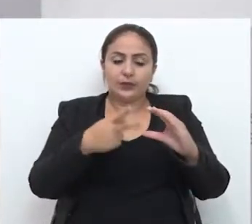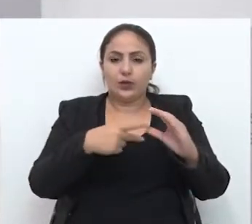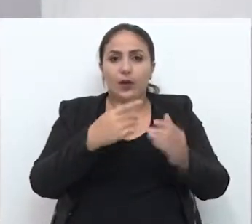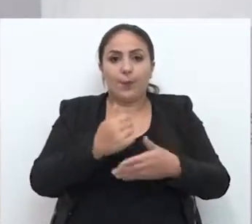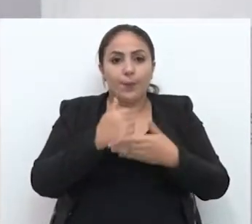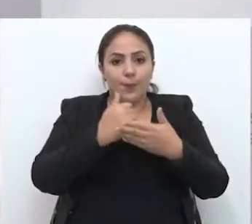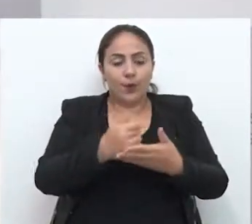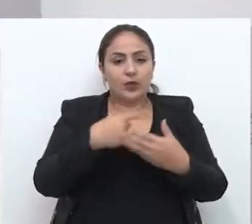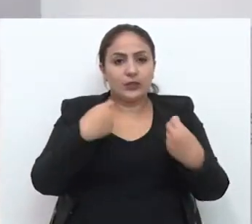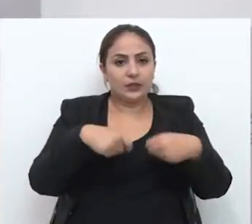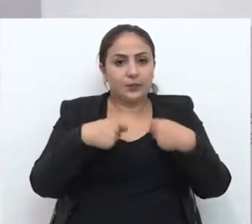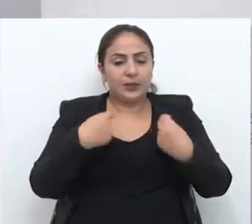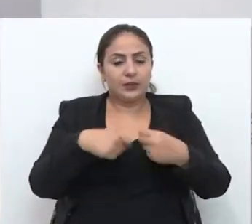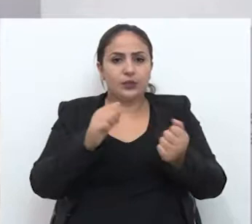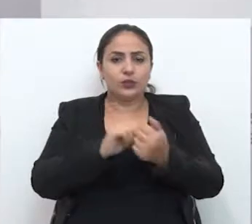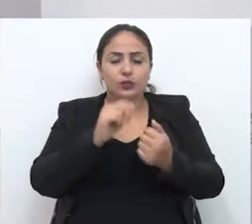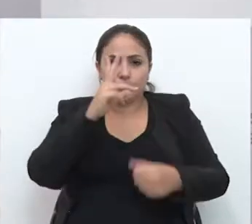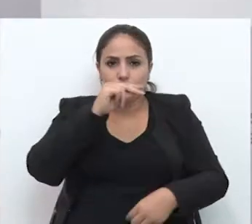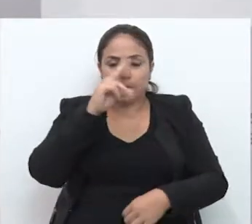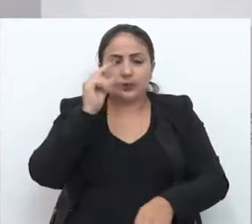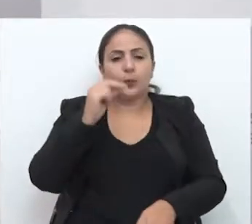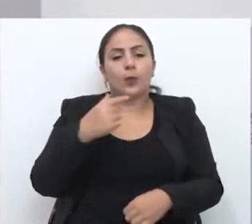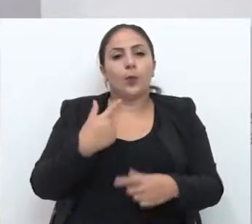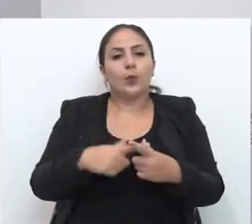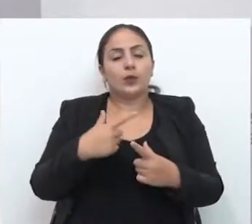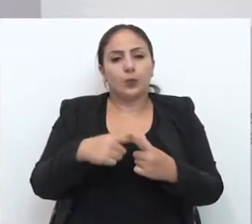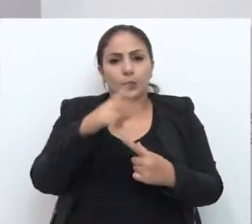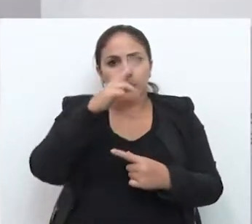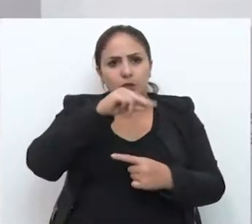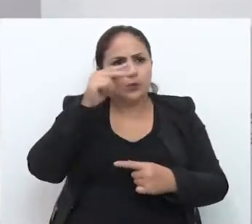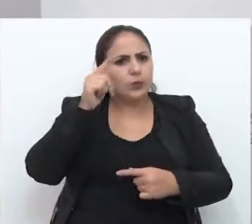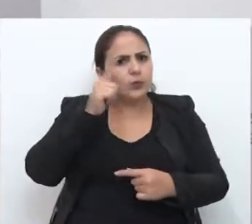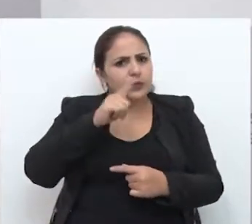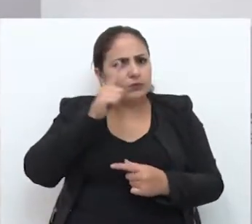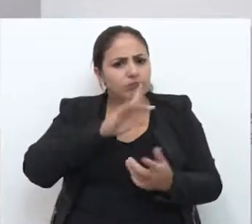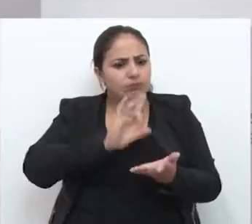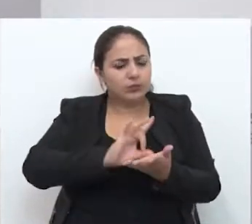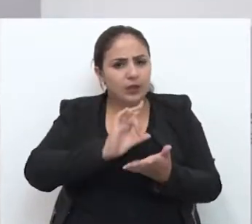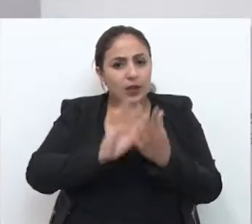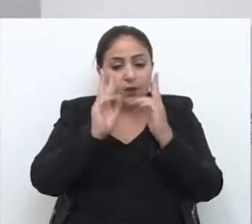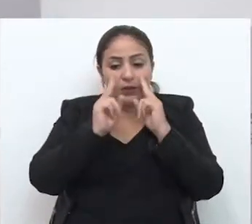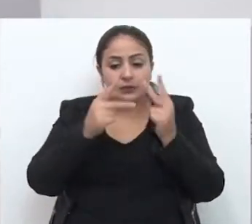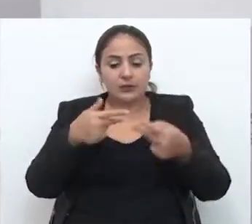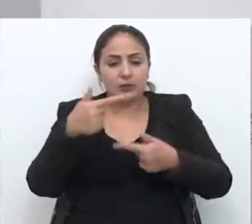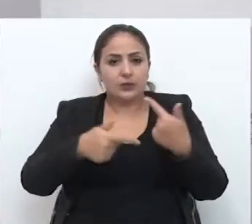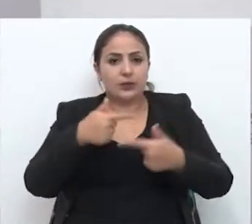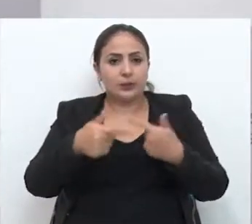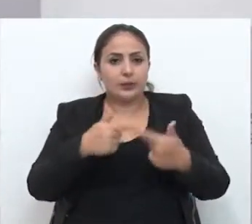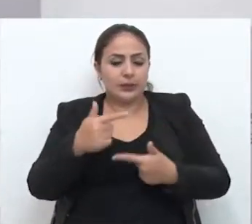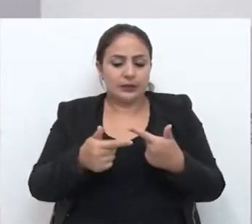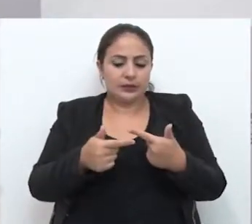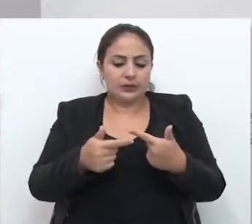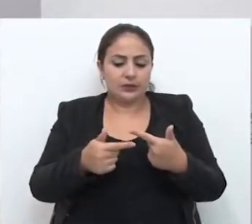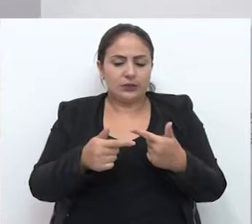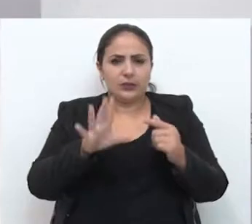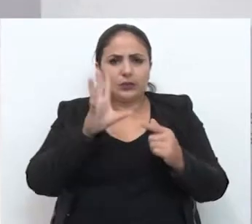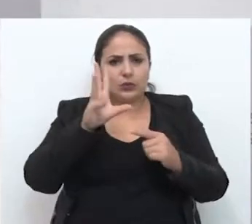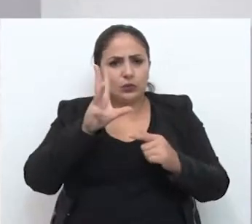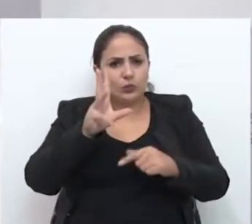que nos apoie nesta demanda com o Poder Executivo, que o Executivo realmente venha reconhecer os trabalhos dessas